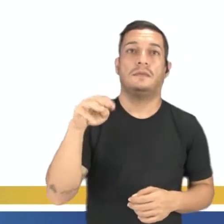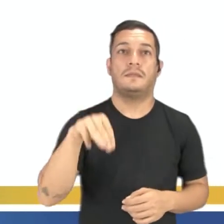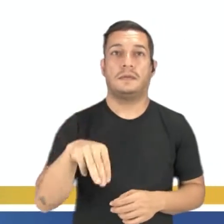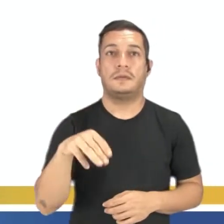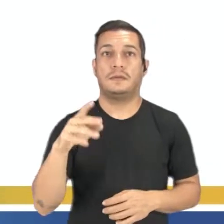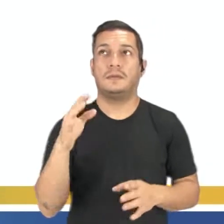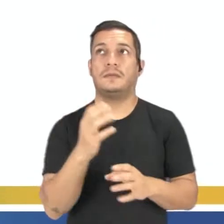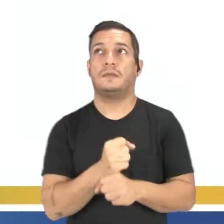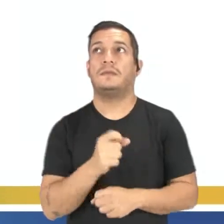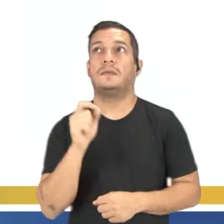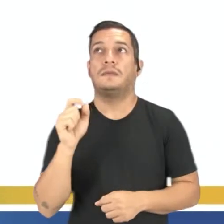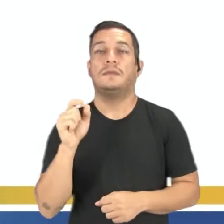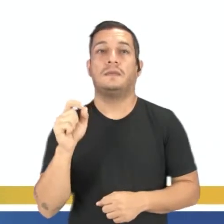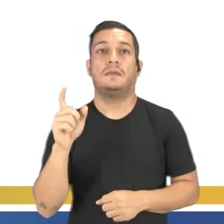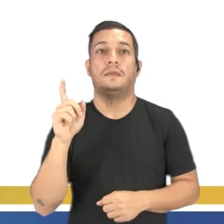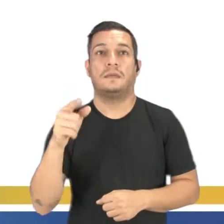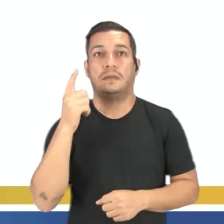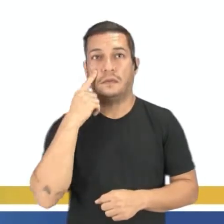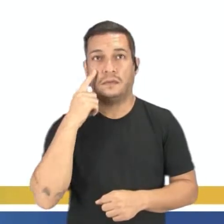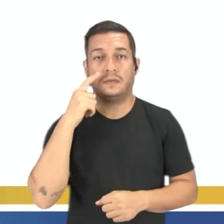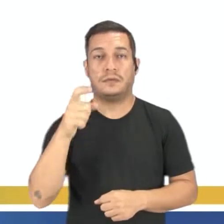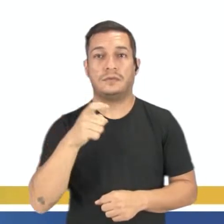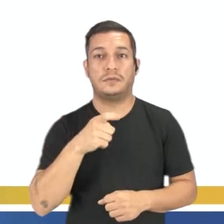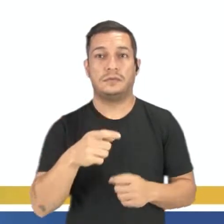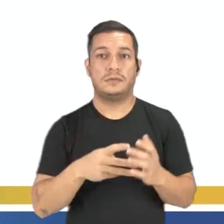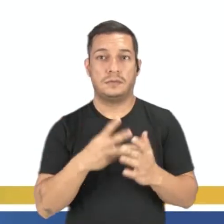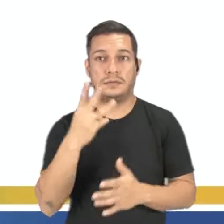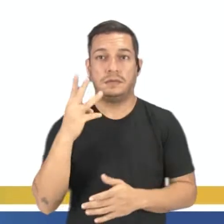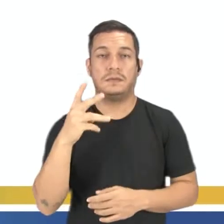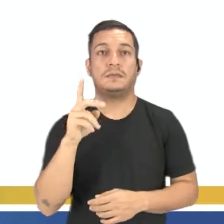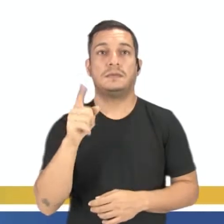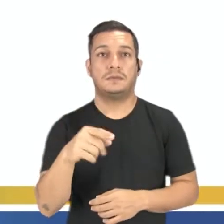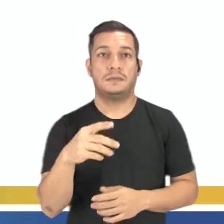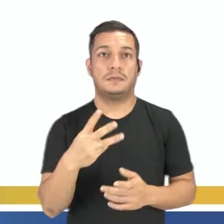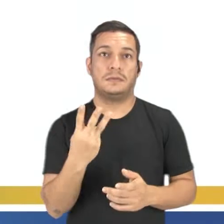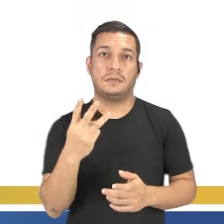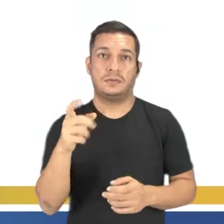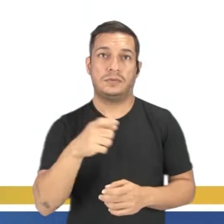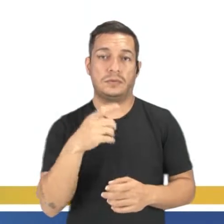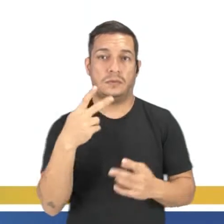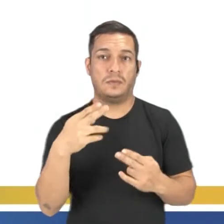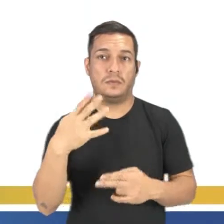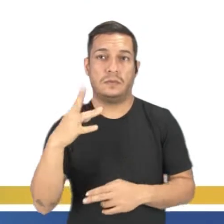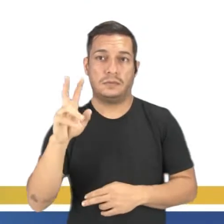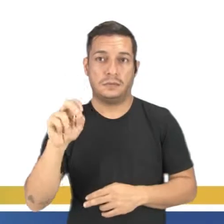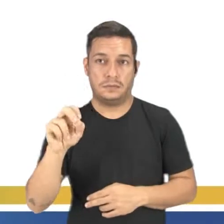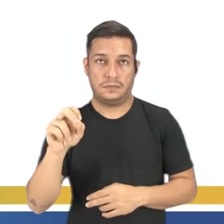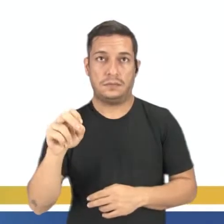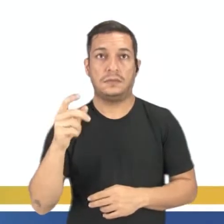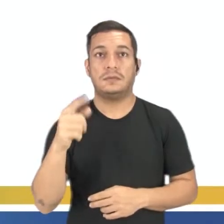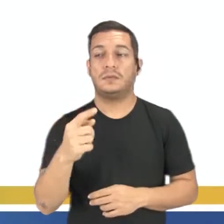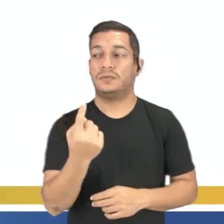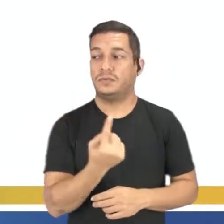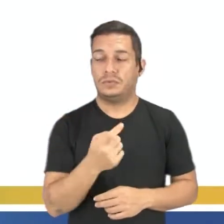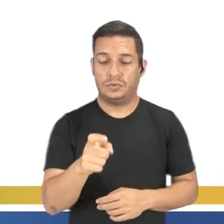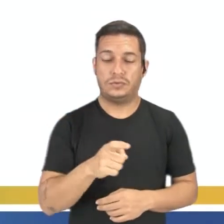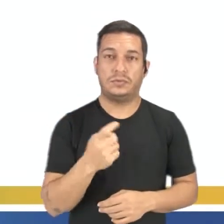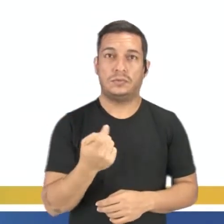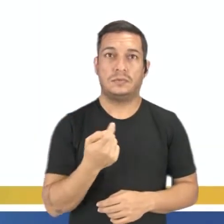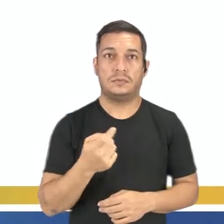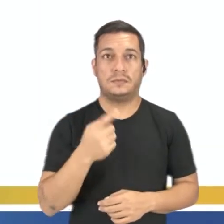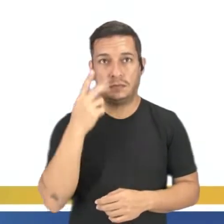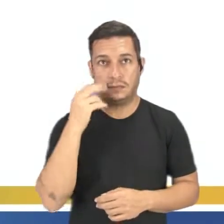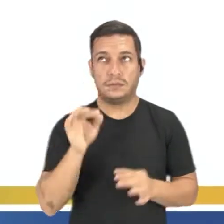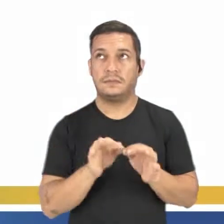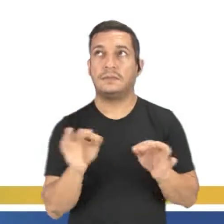metros. Somando esses 3x aqui, x mais x mais x, nos dá 3x igual a 450. Isolando x para saber a